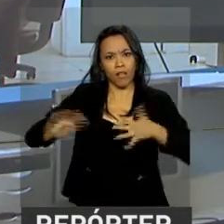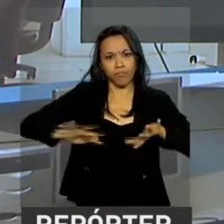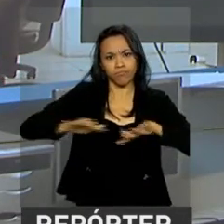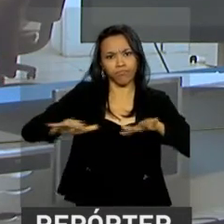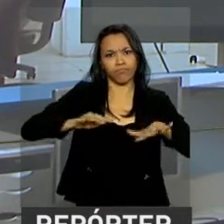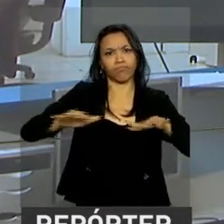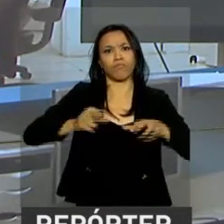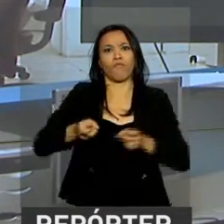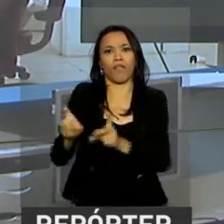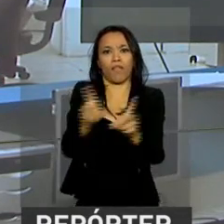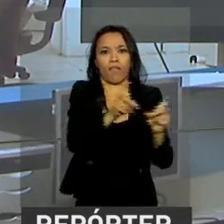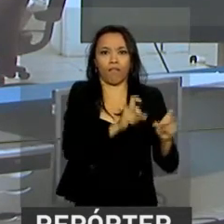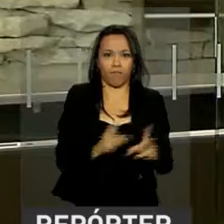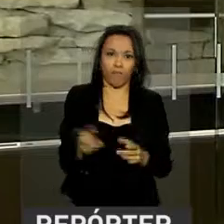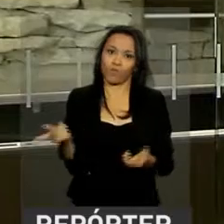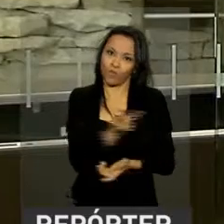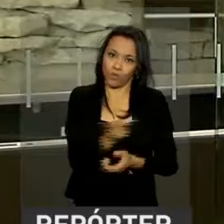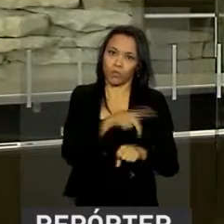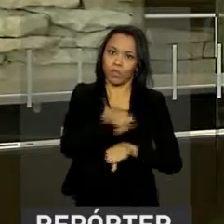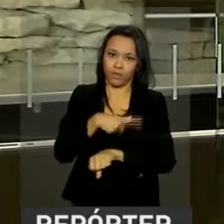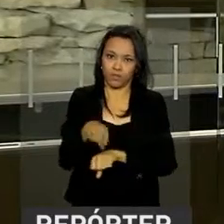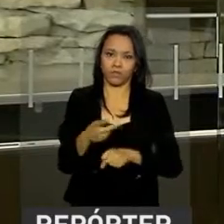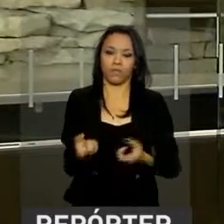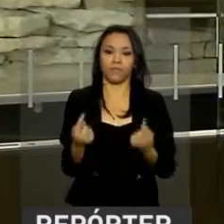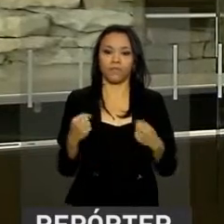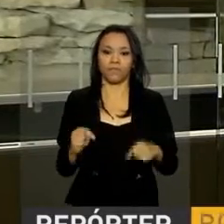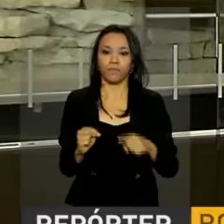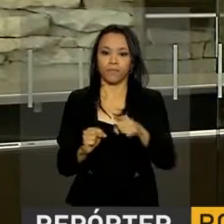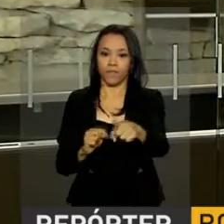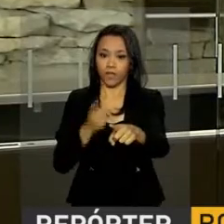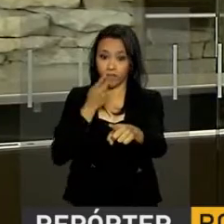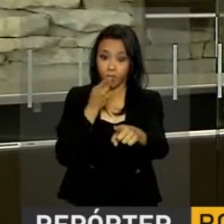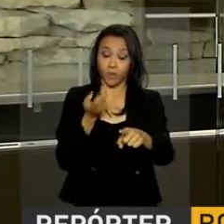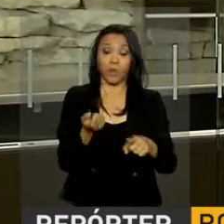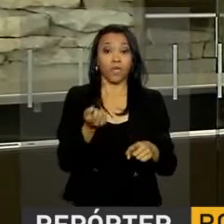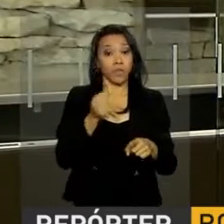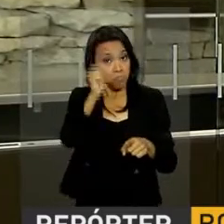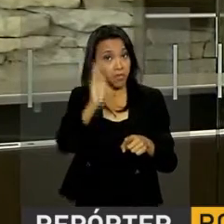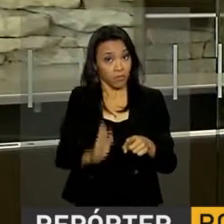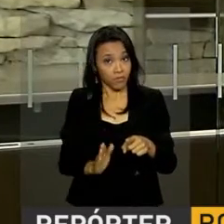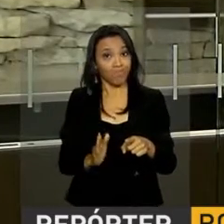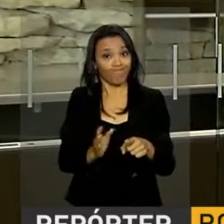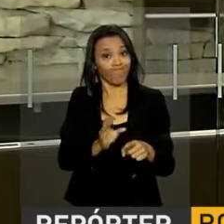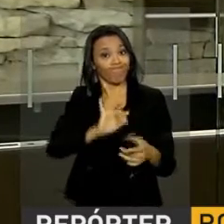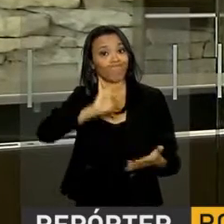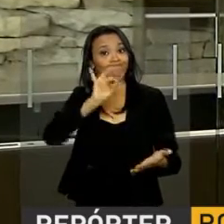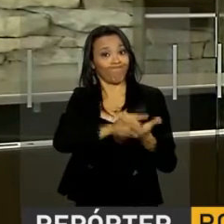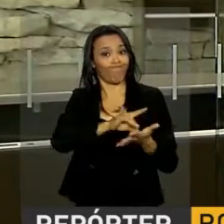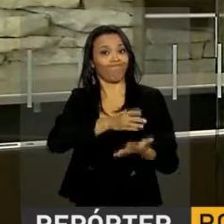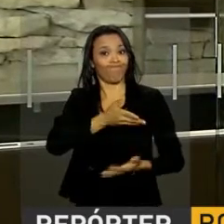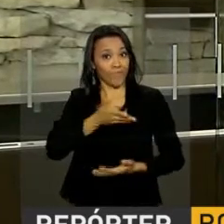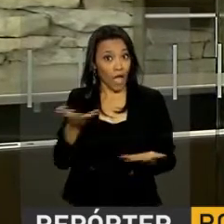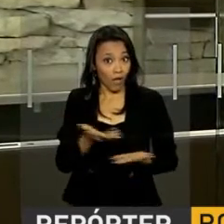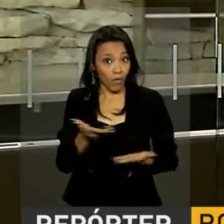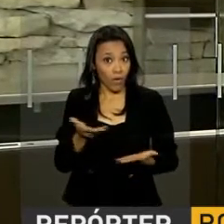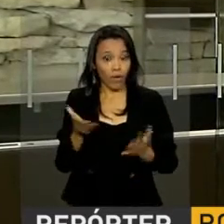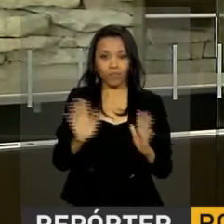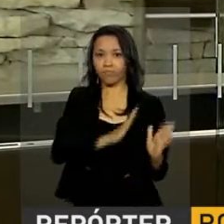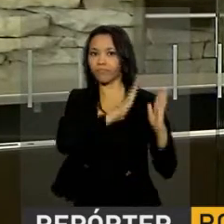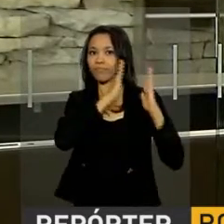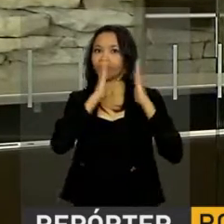país asiático. O presidente Temer deu essa mensagem de que o Brasil realmente está vivendo agora uma fase